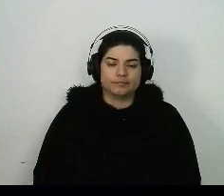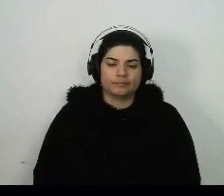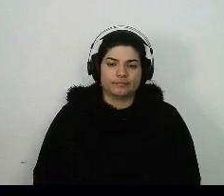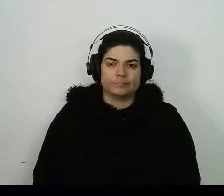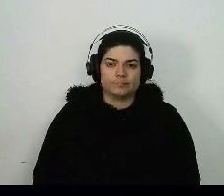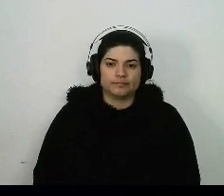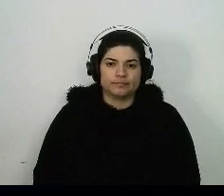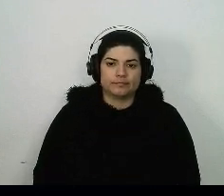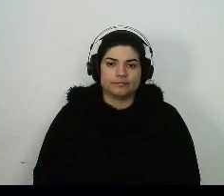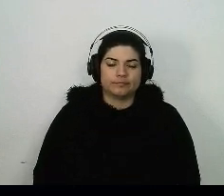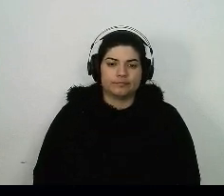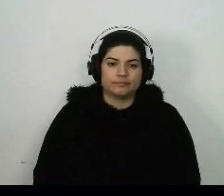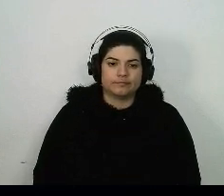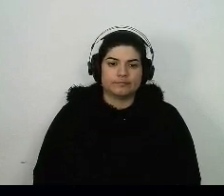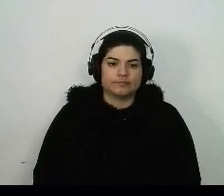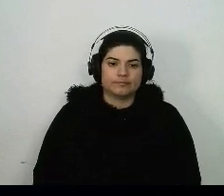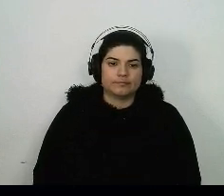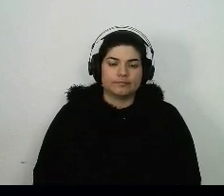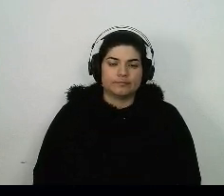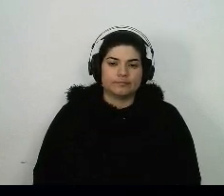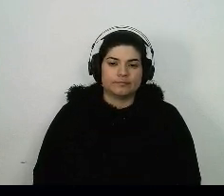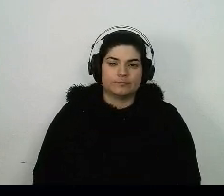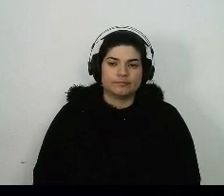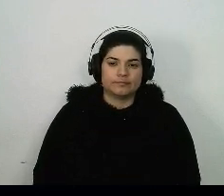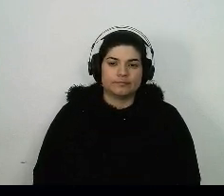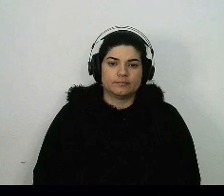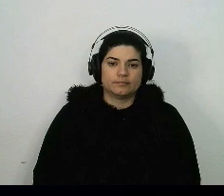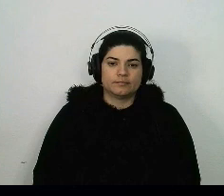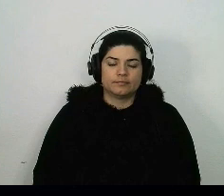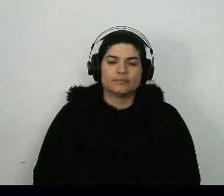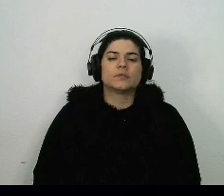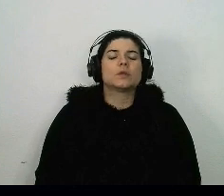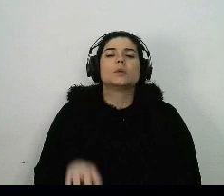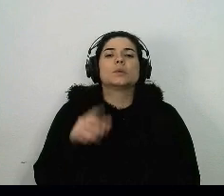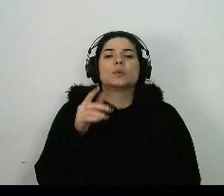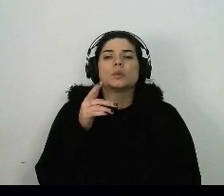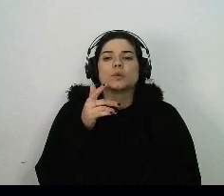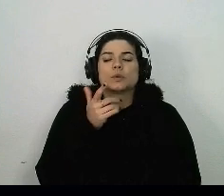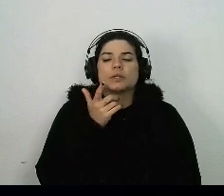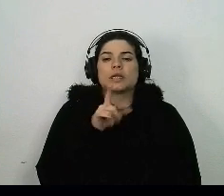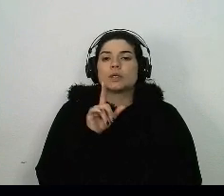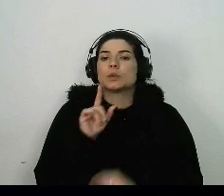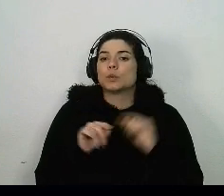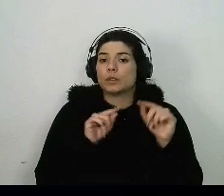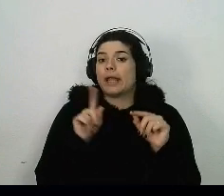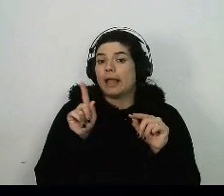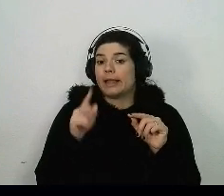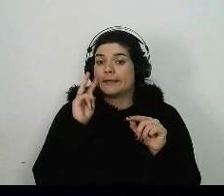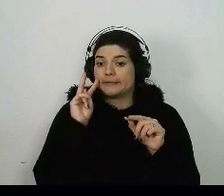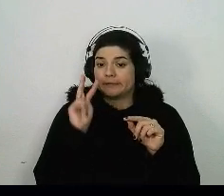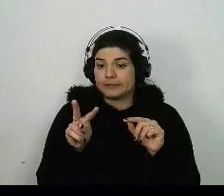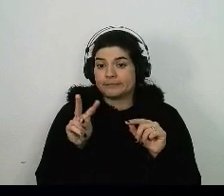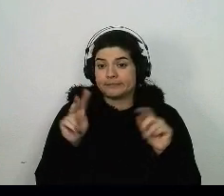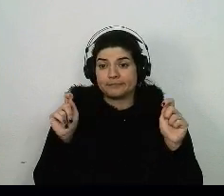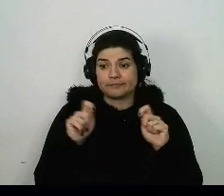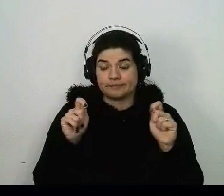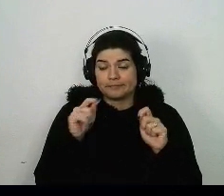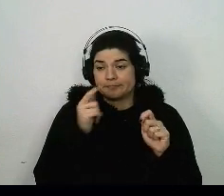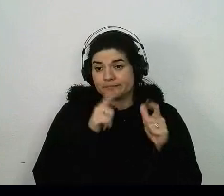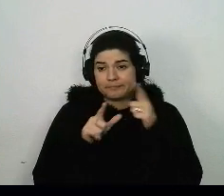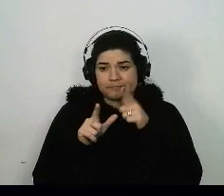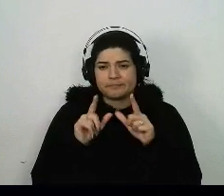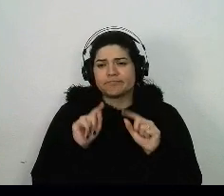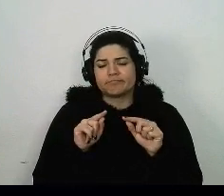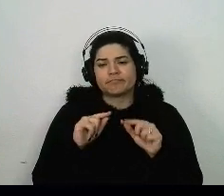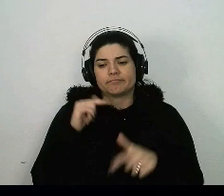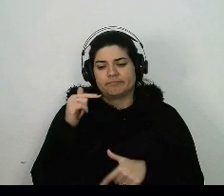E aí, o que a gente ganhou, né? Esse aqui foi o grande pulo para a gente. Quando a gente estava trabalhando